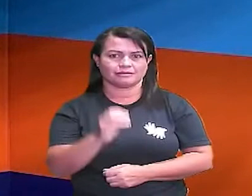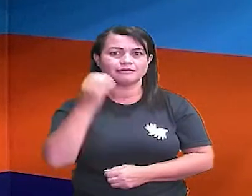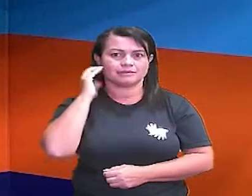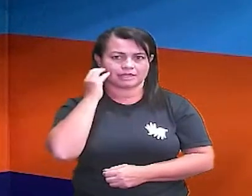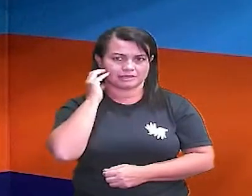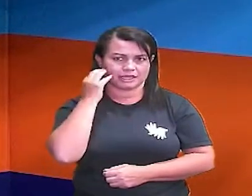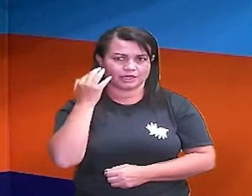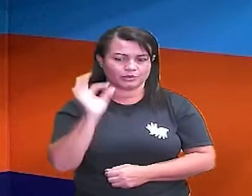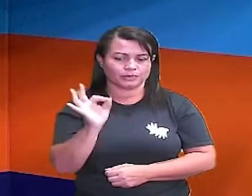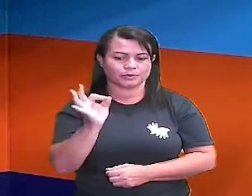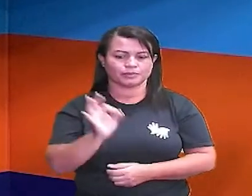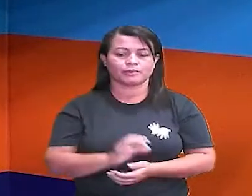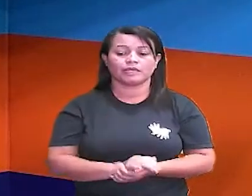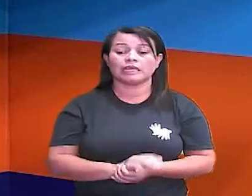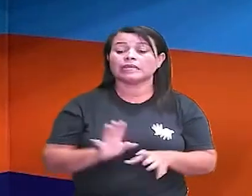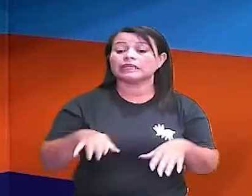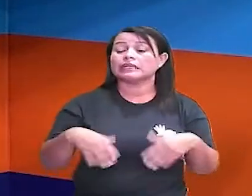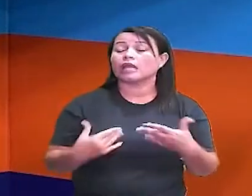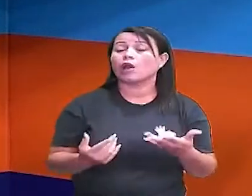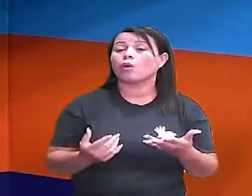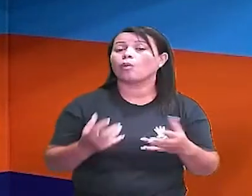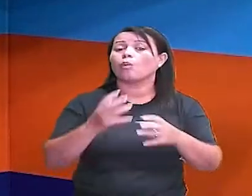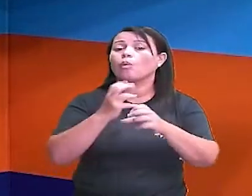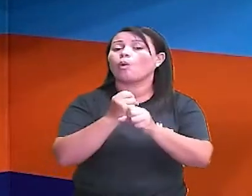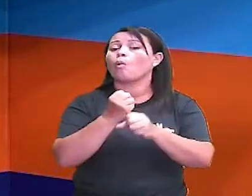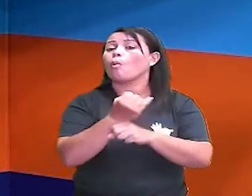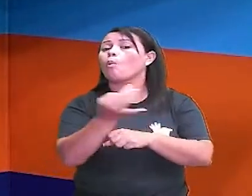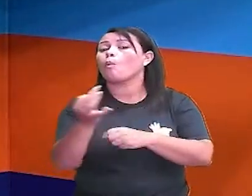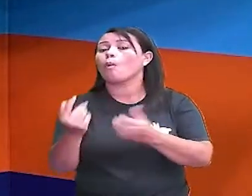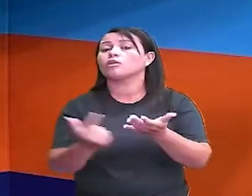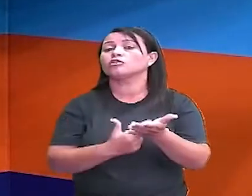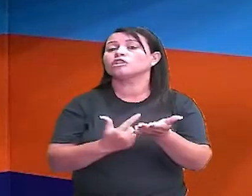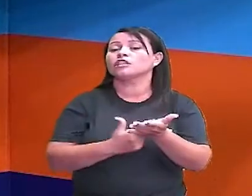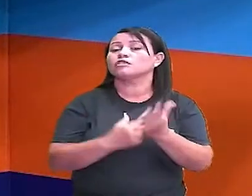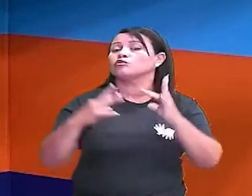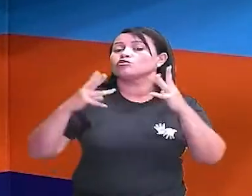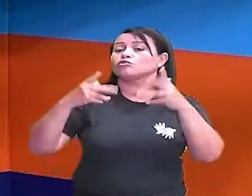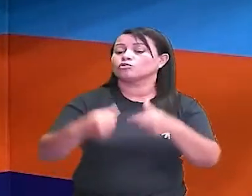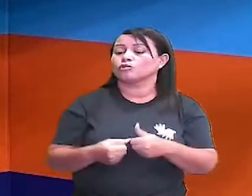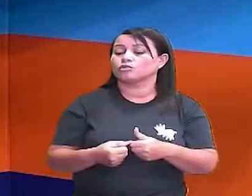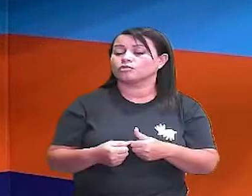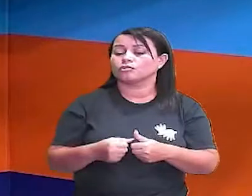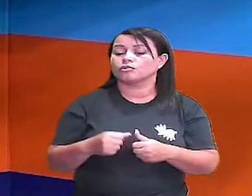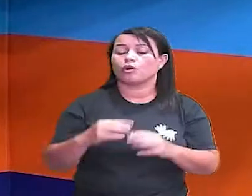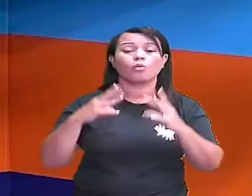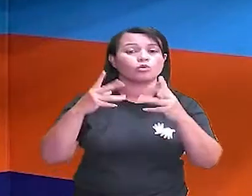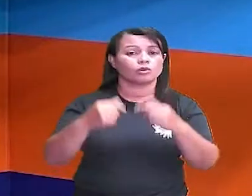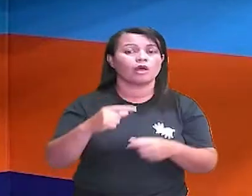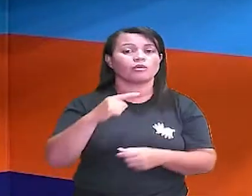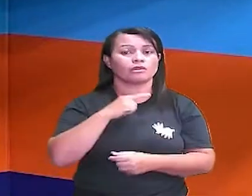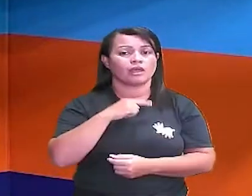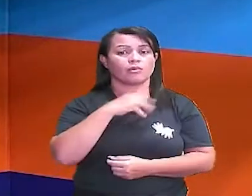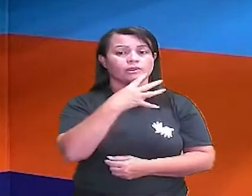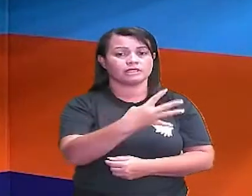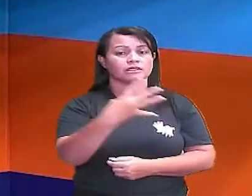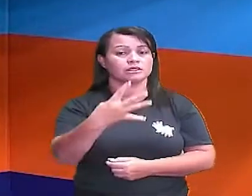440, tá certo? Então, qual é o total de livros dessa prateleira? O total de livros da prateleira